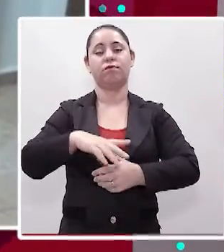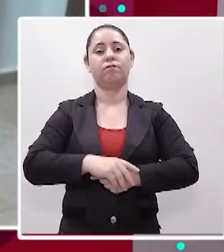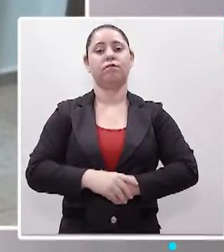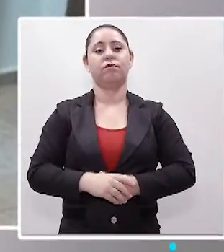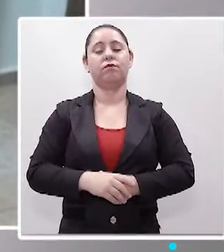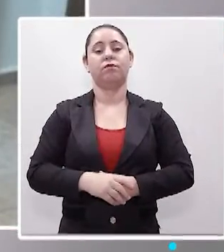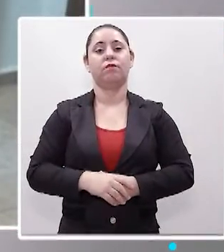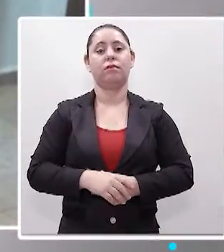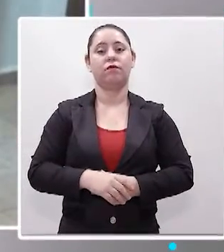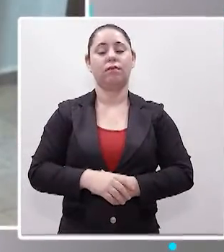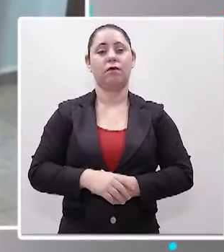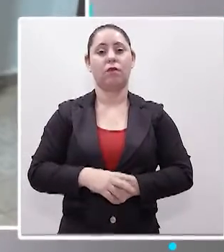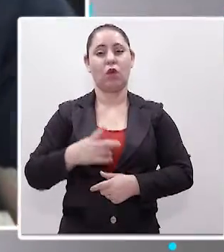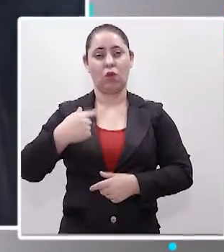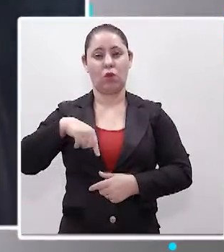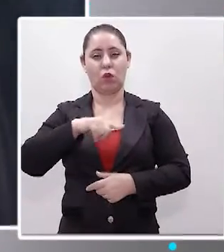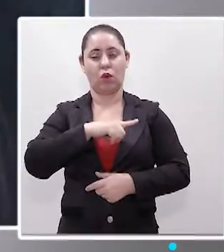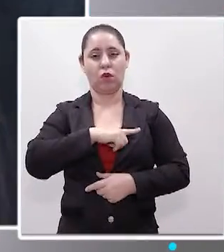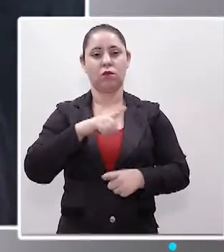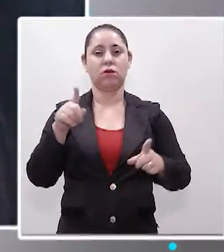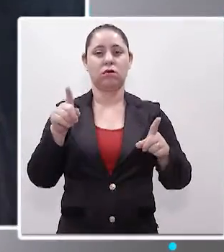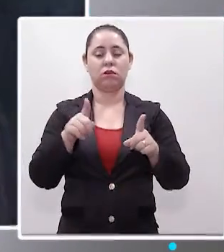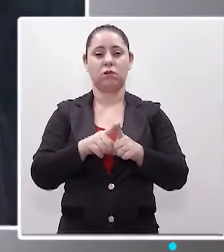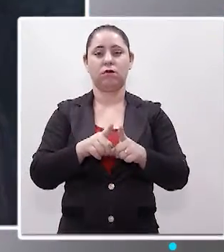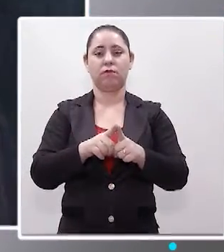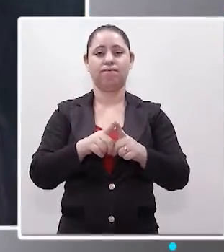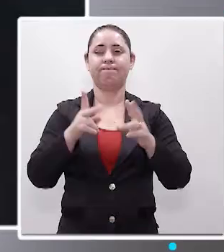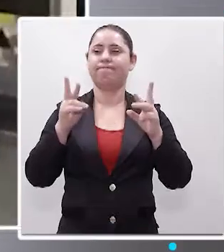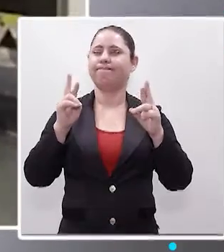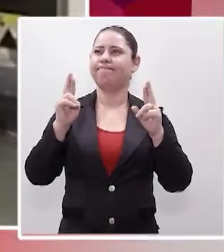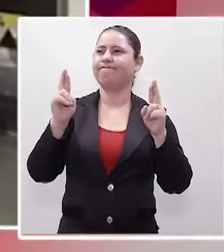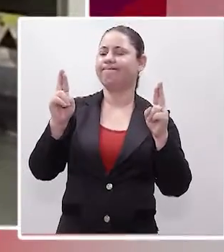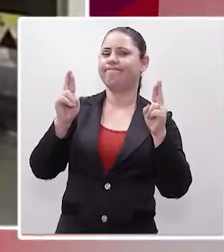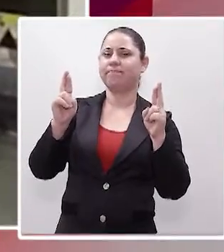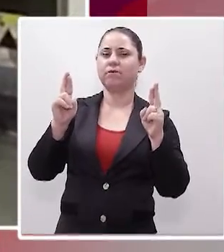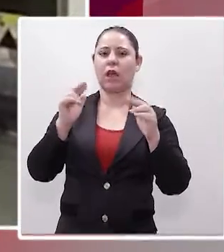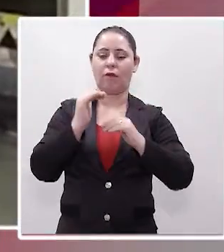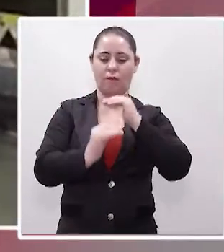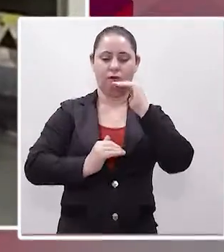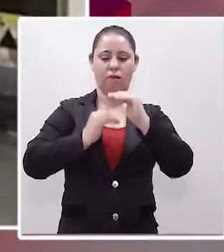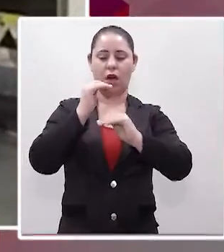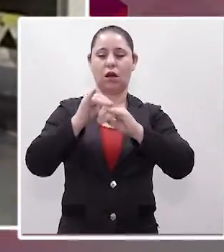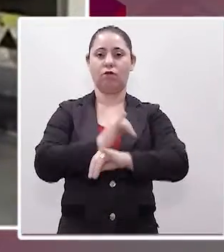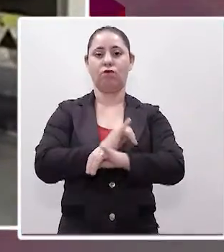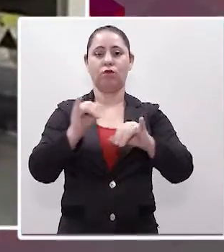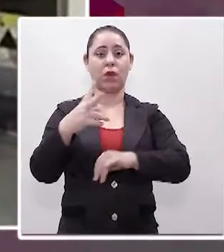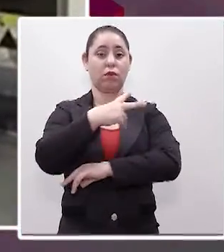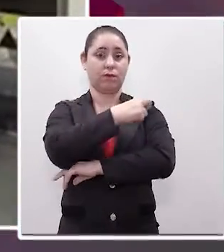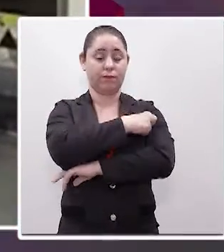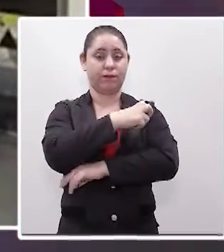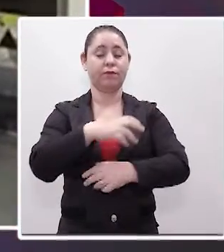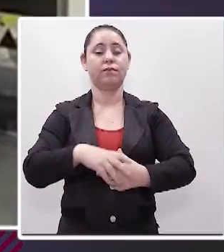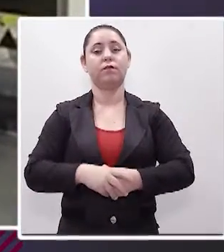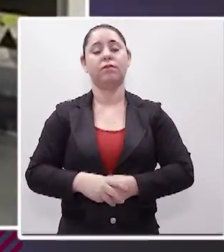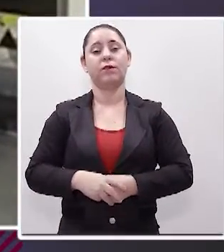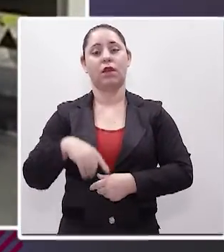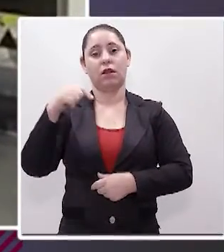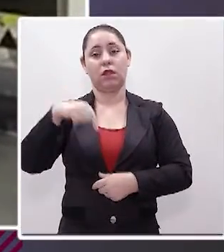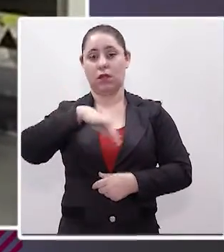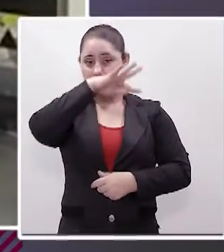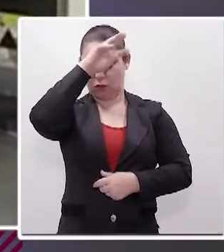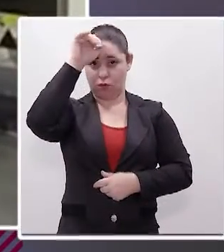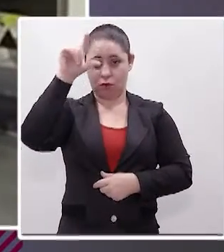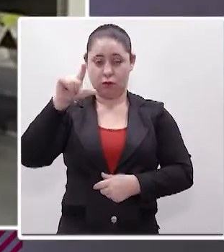professores. A gente, então, estamos torcendo aí para o avanço das campanhas de